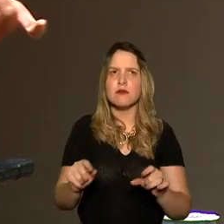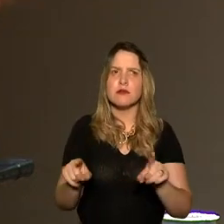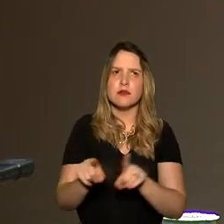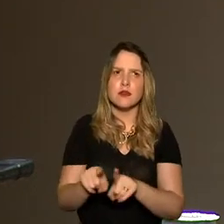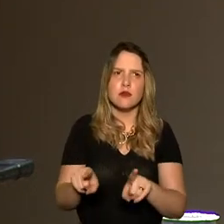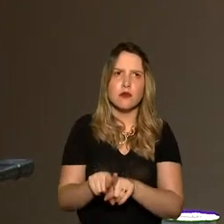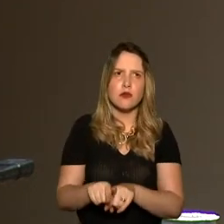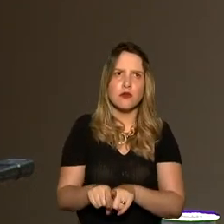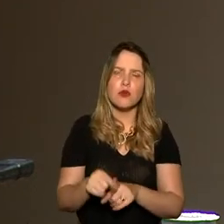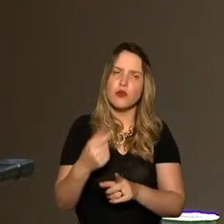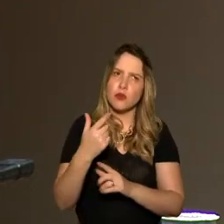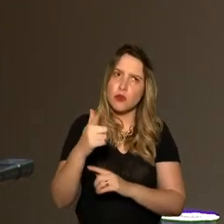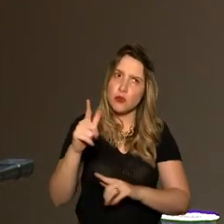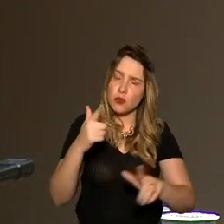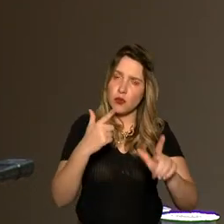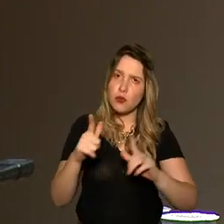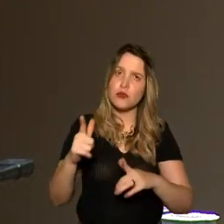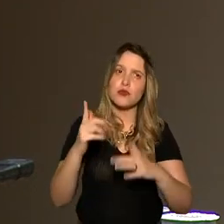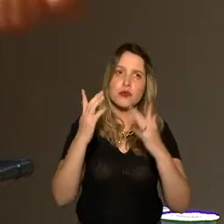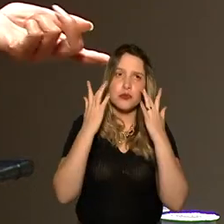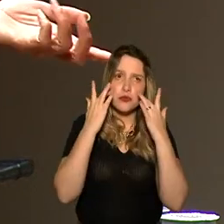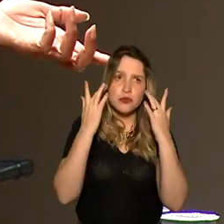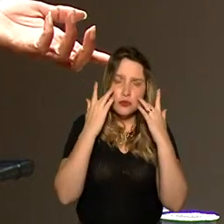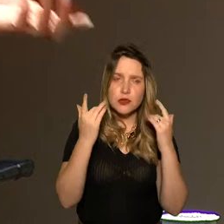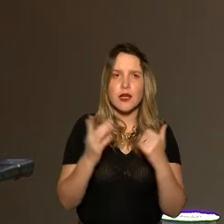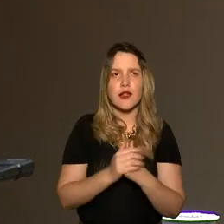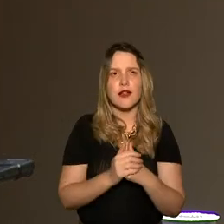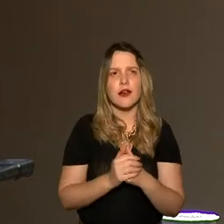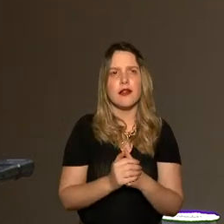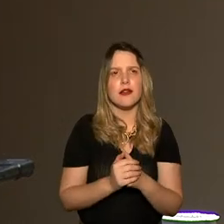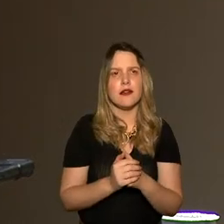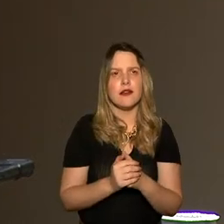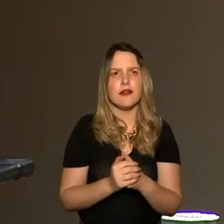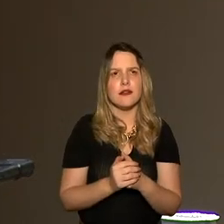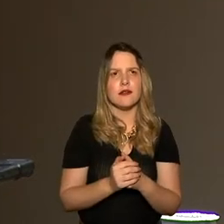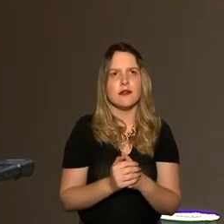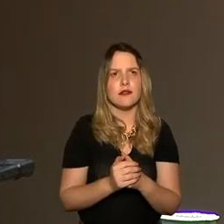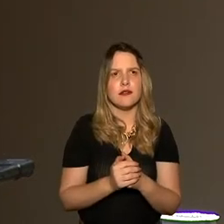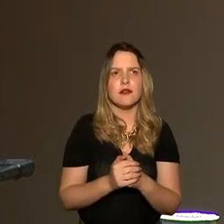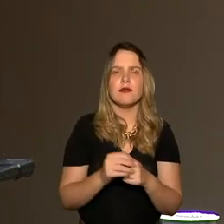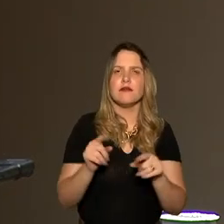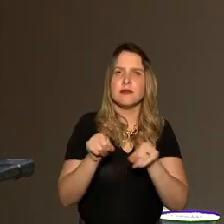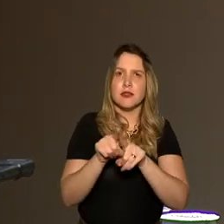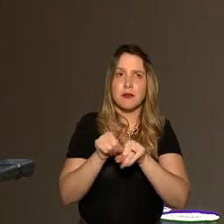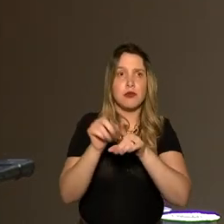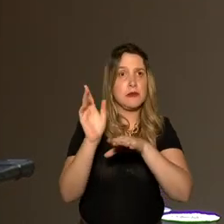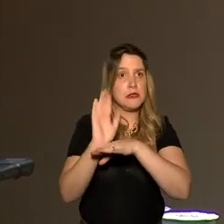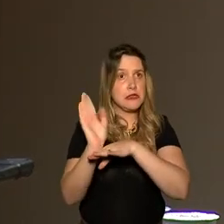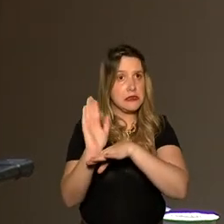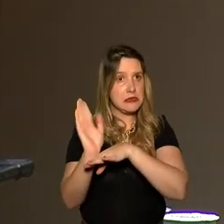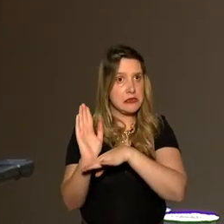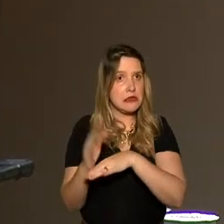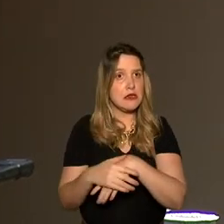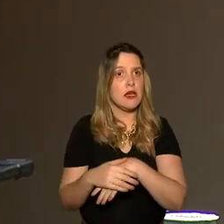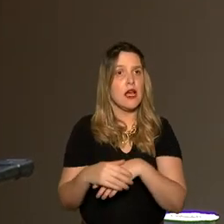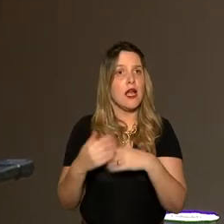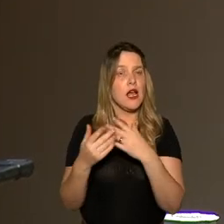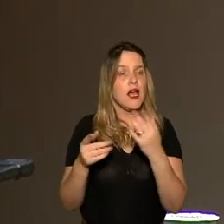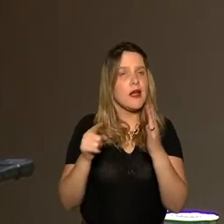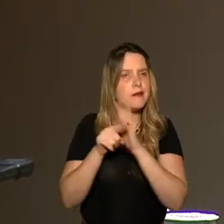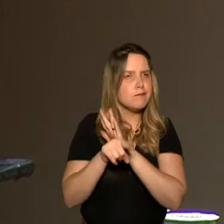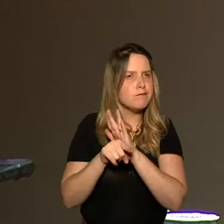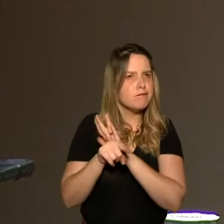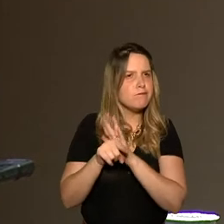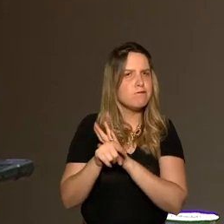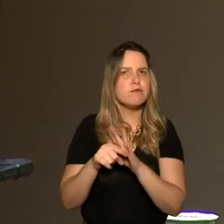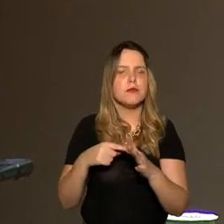lendo ou vão ao teatro ou vão ao cinema Em contrapartida a gente